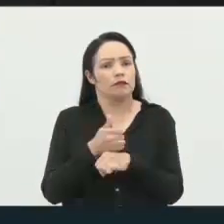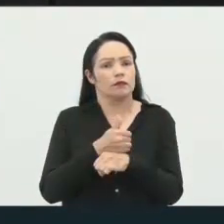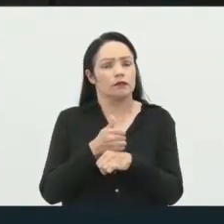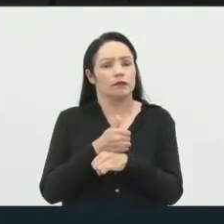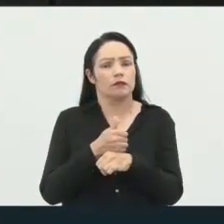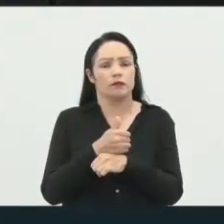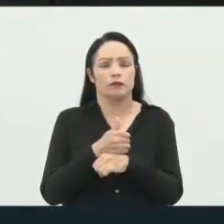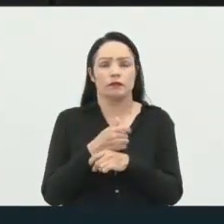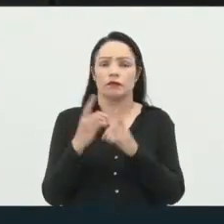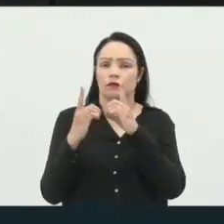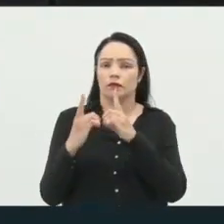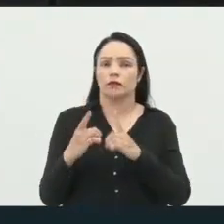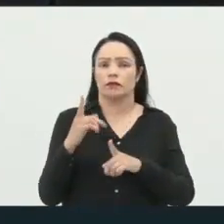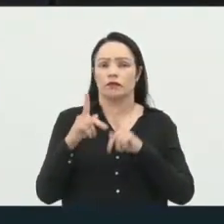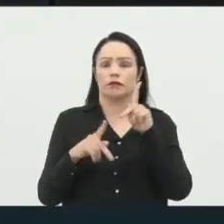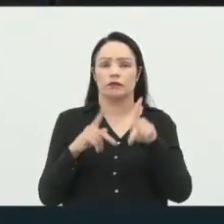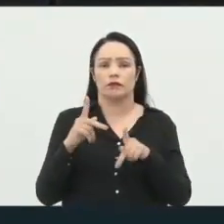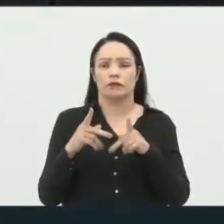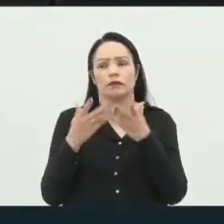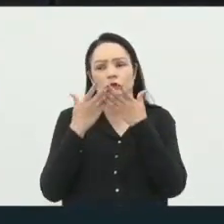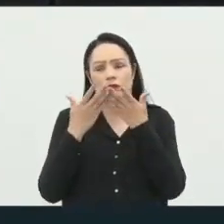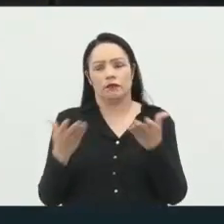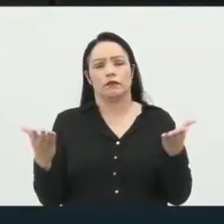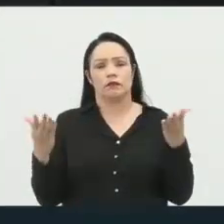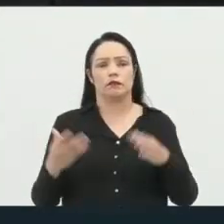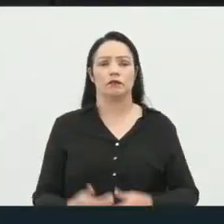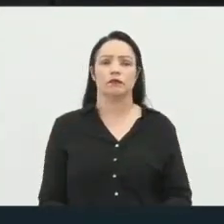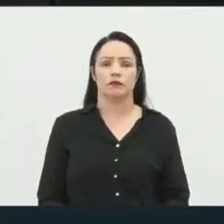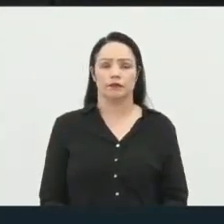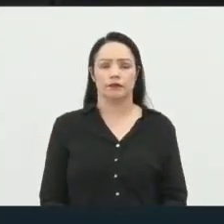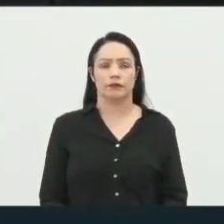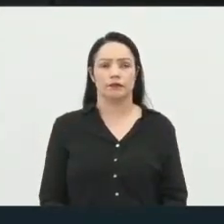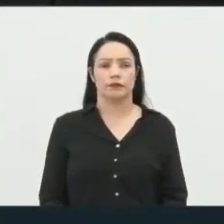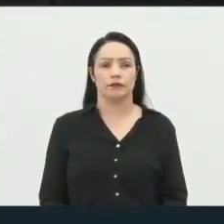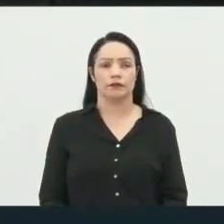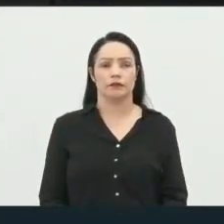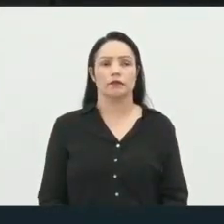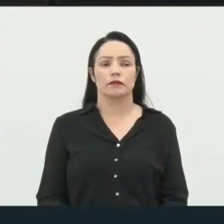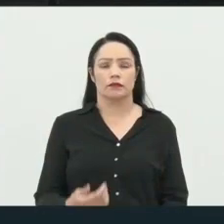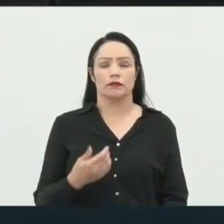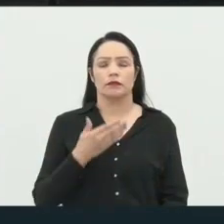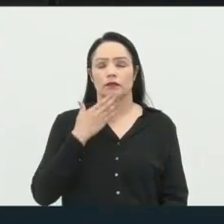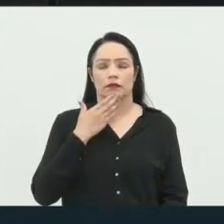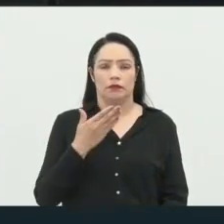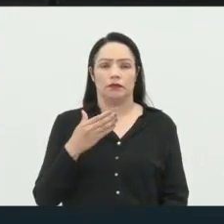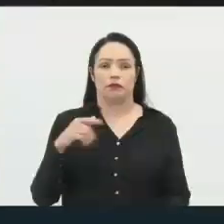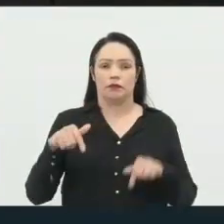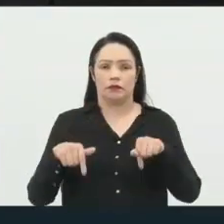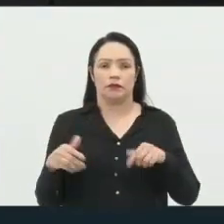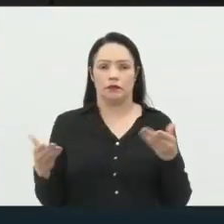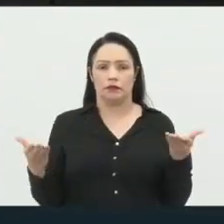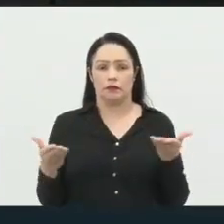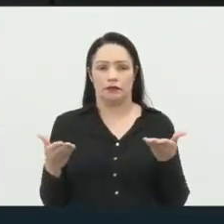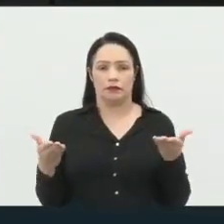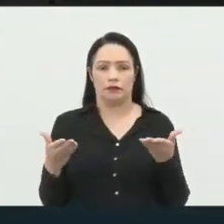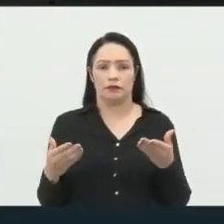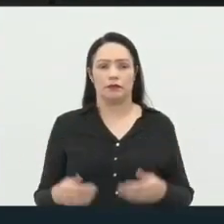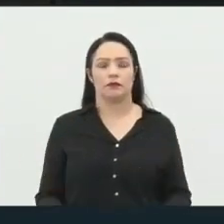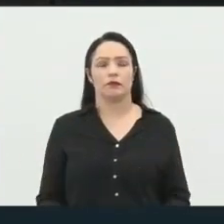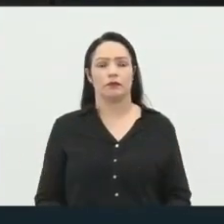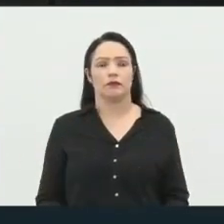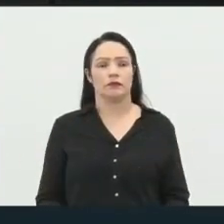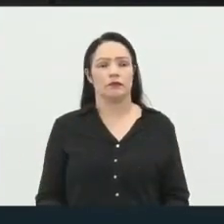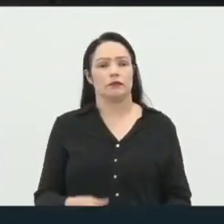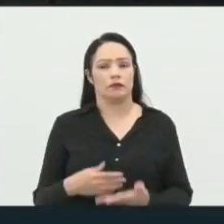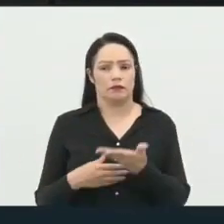população então senhores o que eu gostaria de pedir hoje aqui para os nobres vereadores